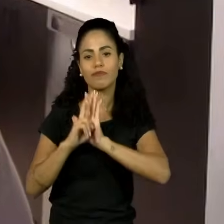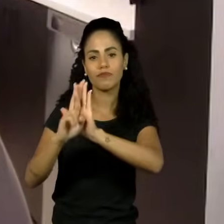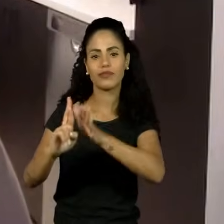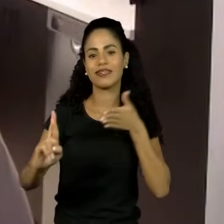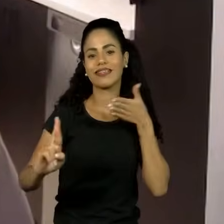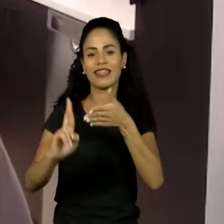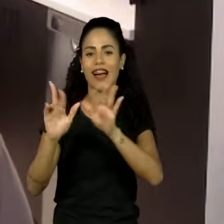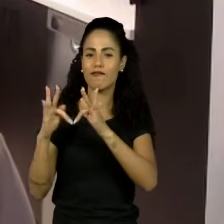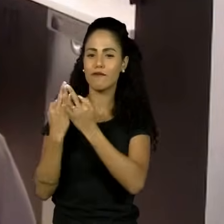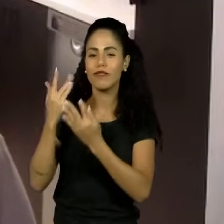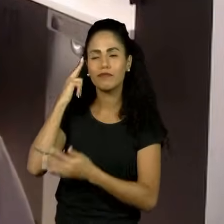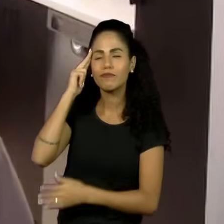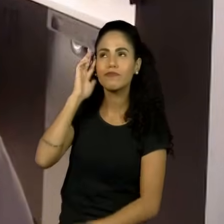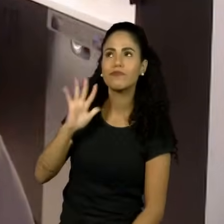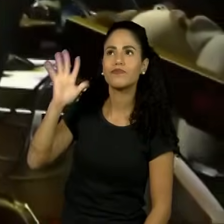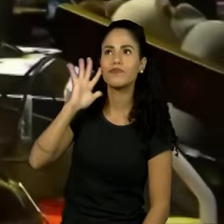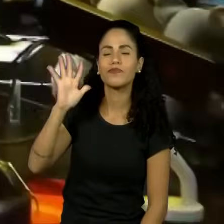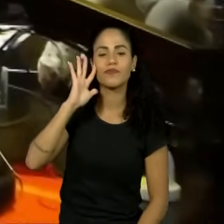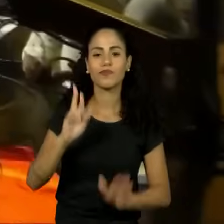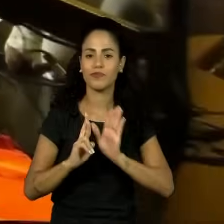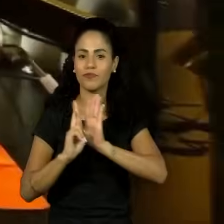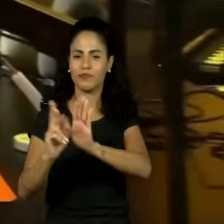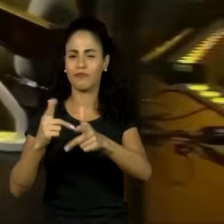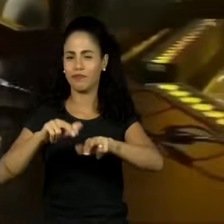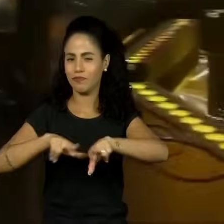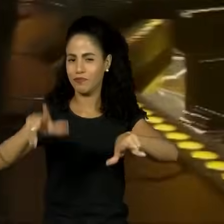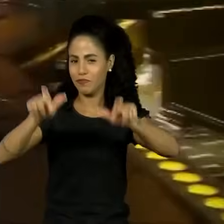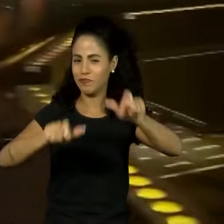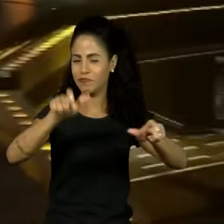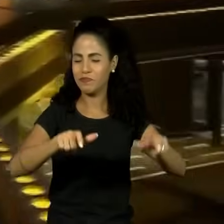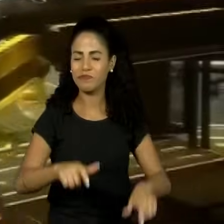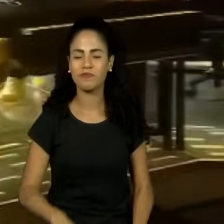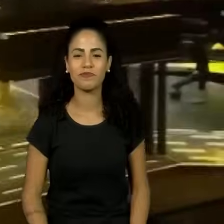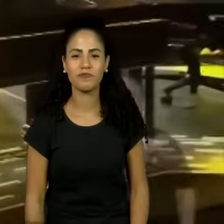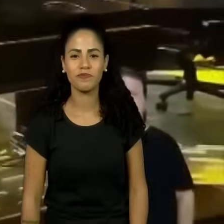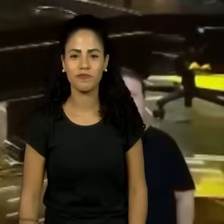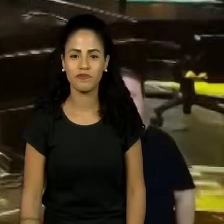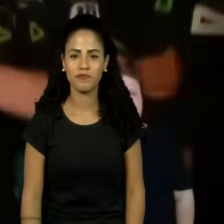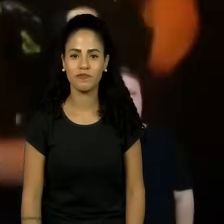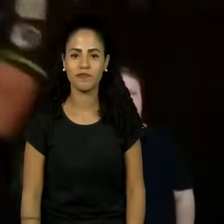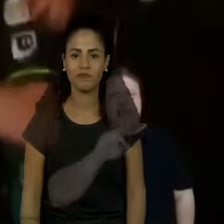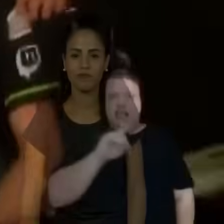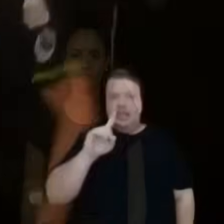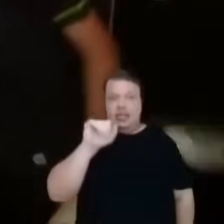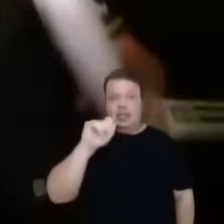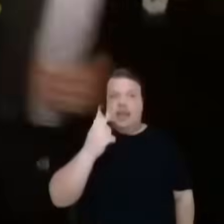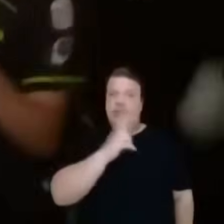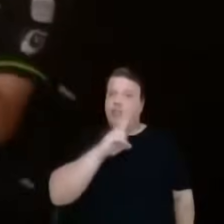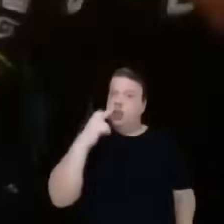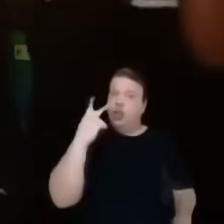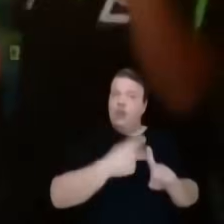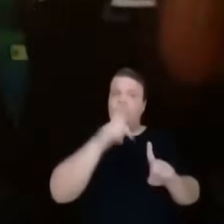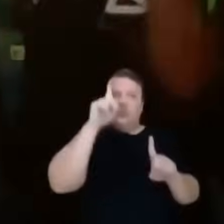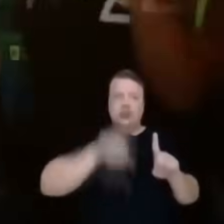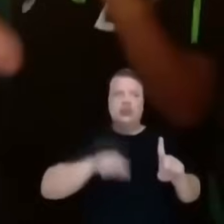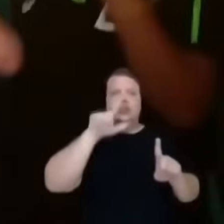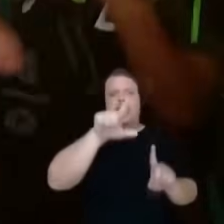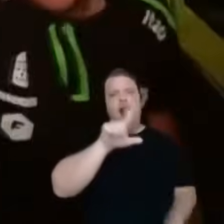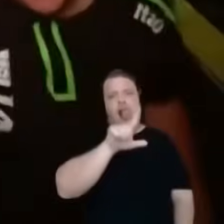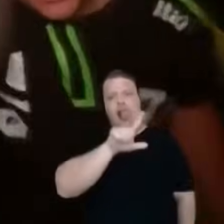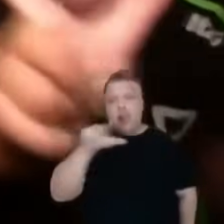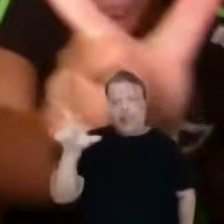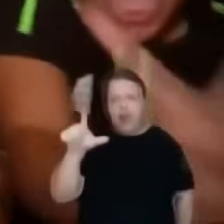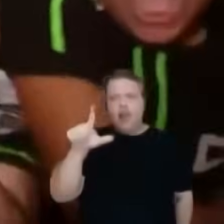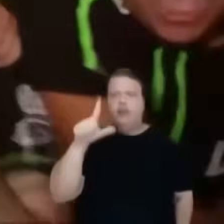nossa família, a gente representa o torcedor também. Sata, que é o nome dele! A Loud fecha